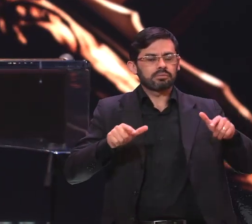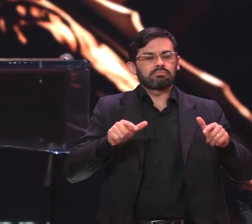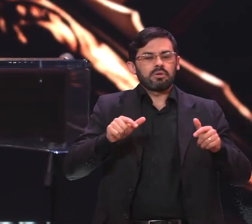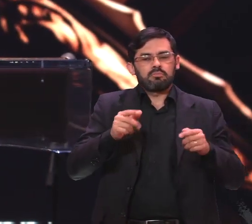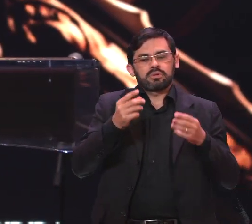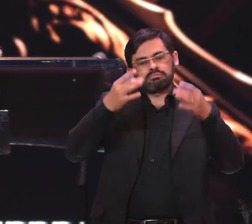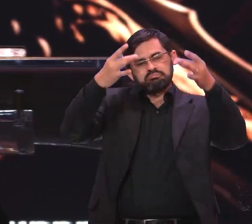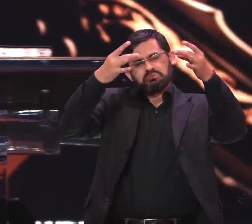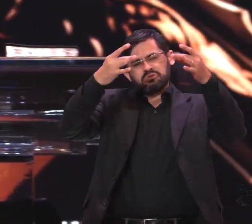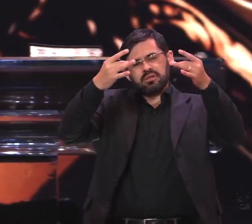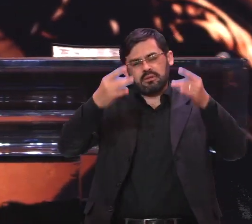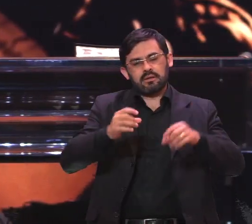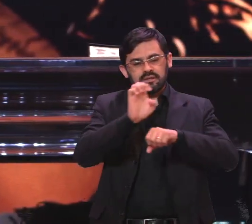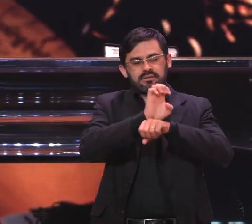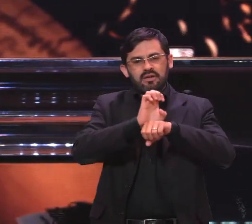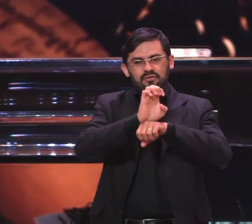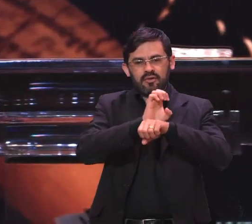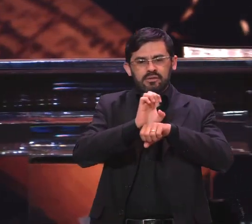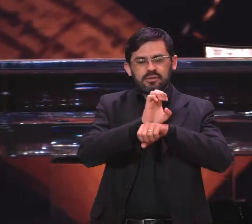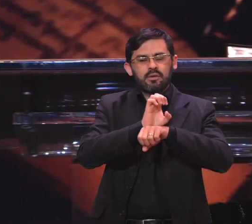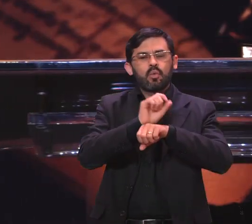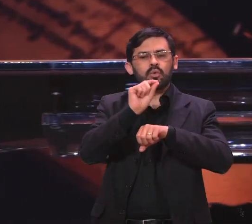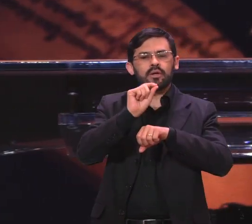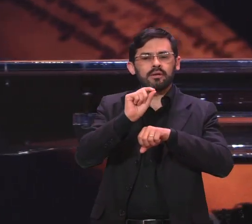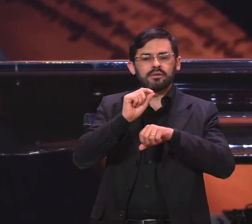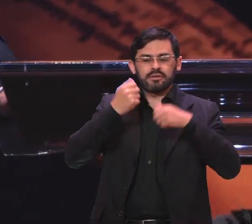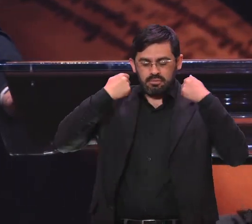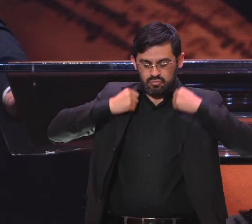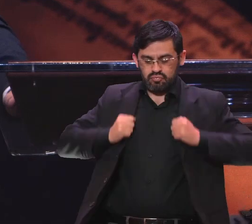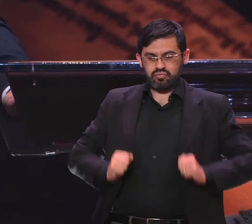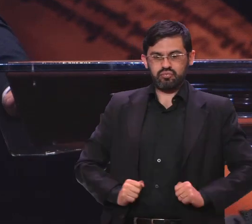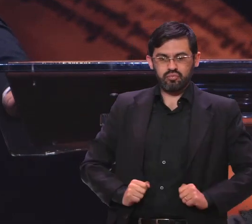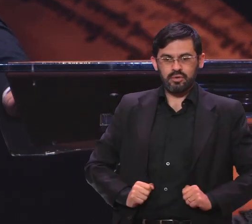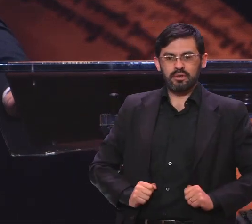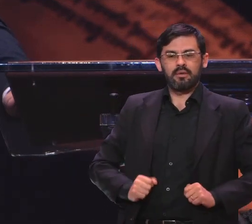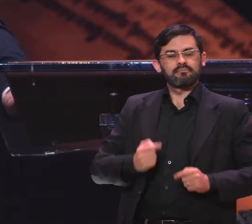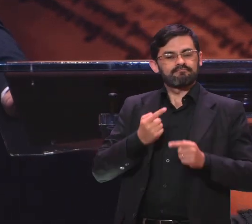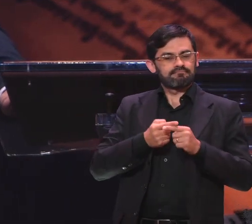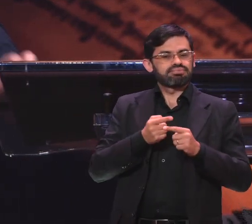descritas aqui, o verbo que ele usa é vestir-vos.